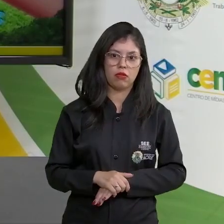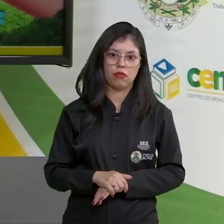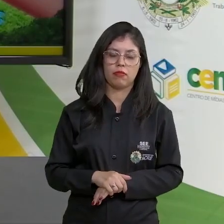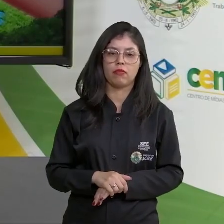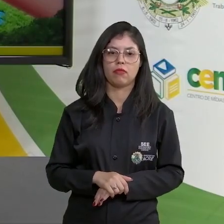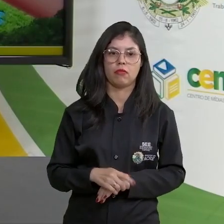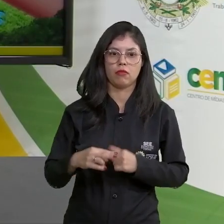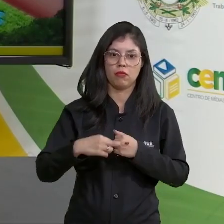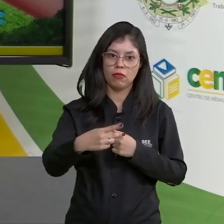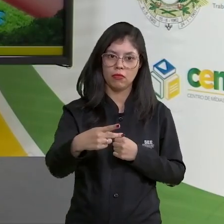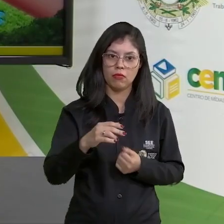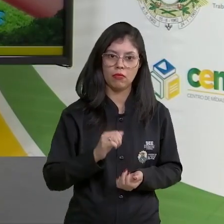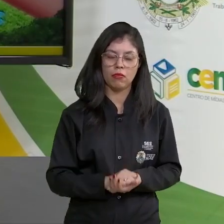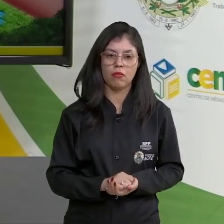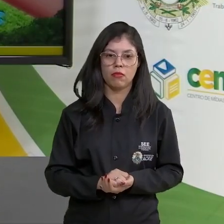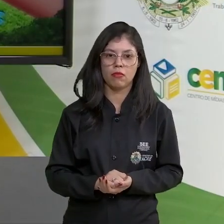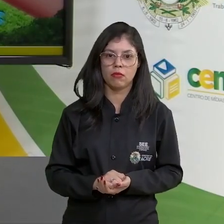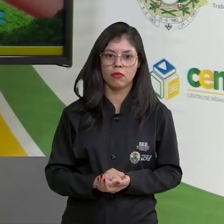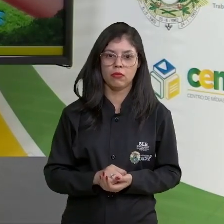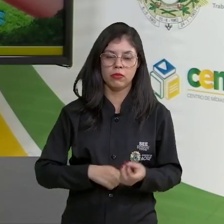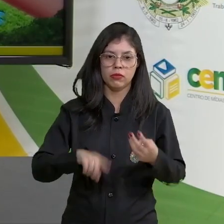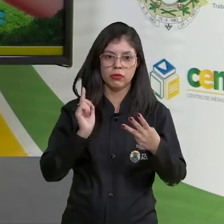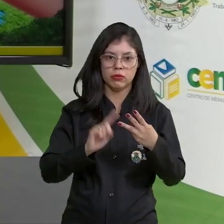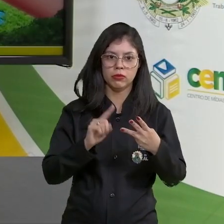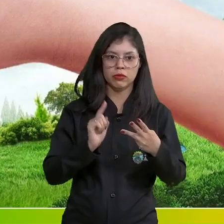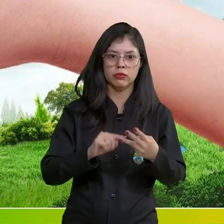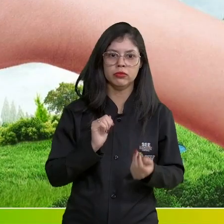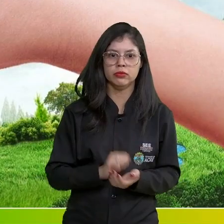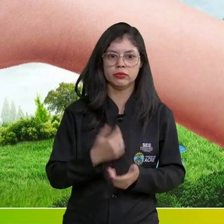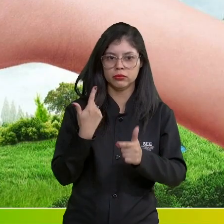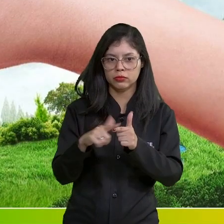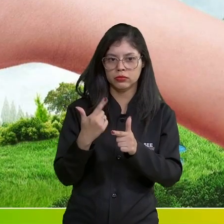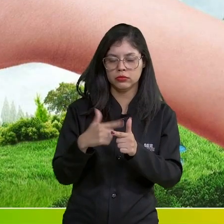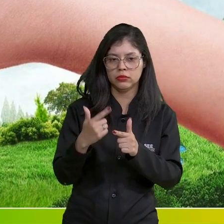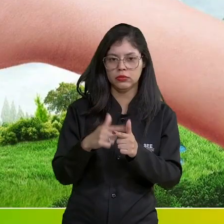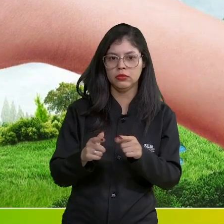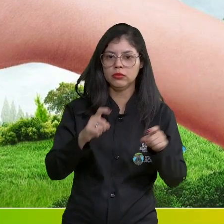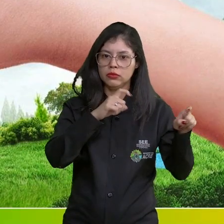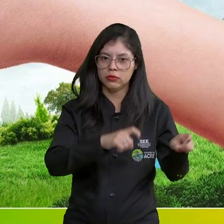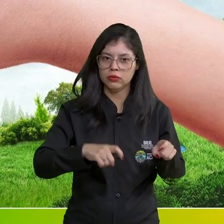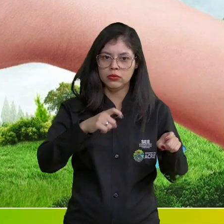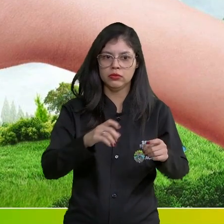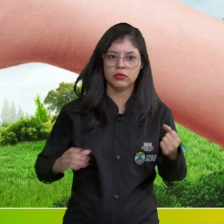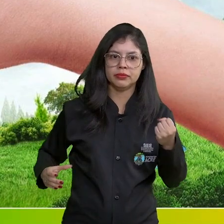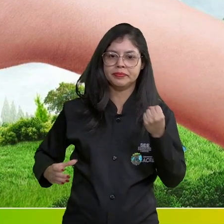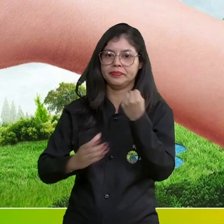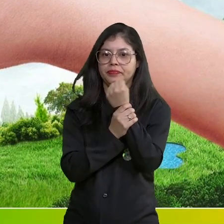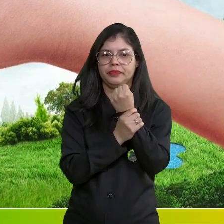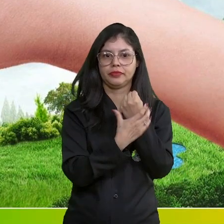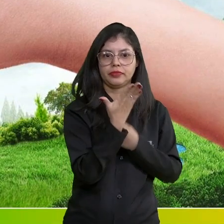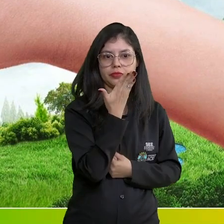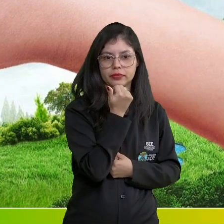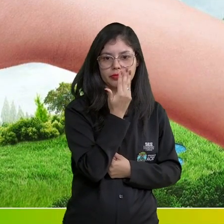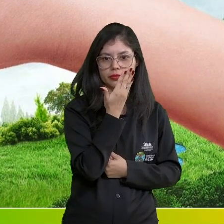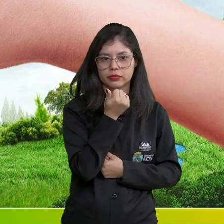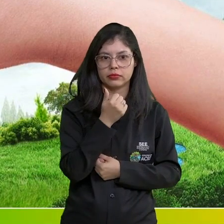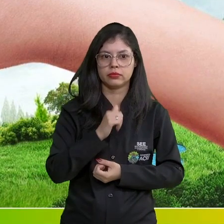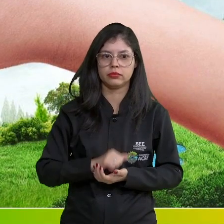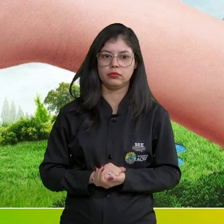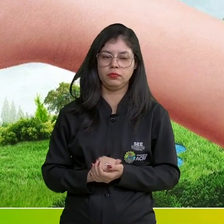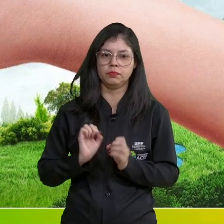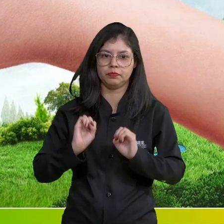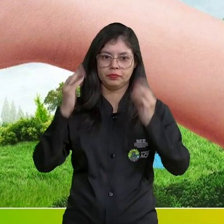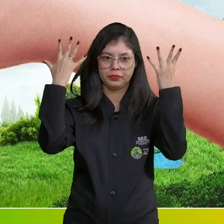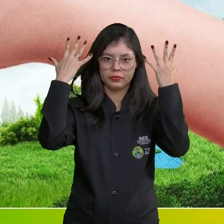é uma consequência do efeito estufa. Próxima consequência, eventos climáticos extremos, pessoal.